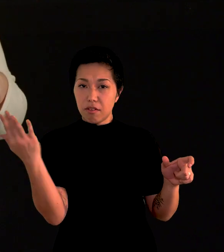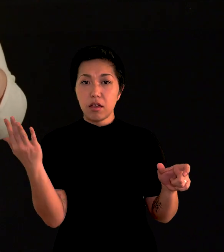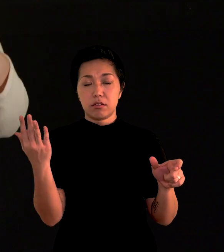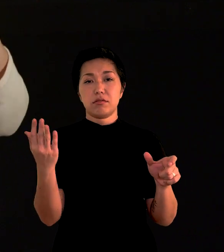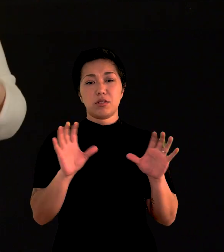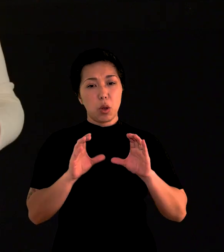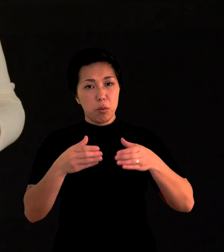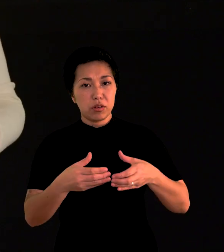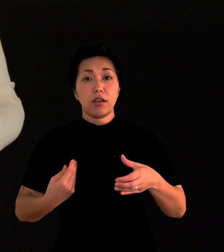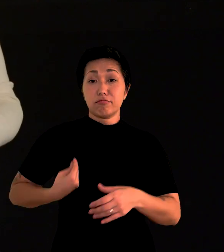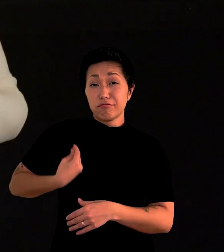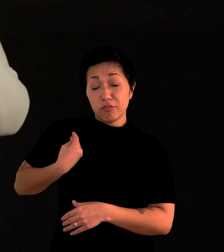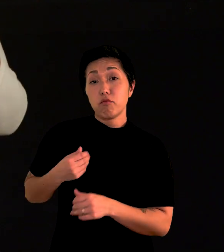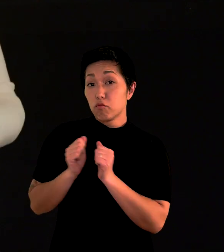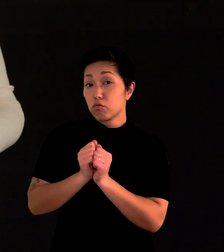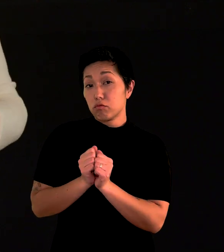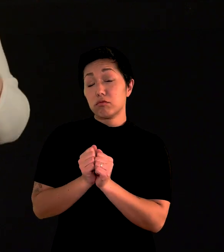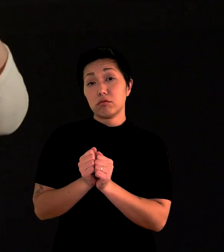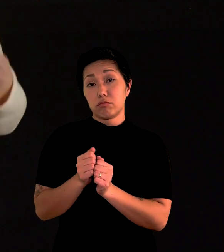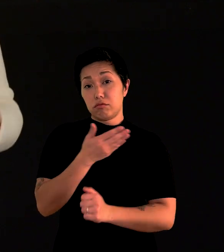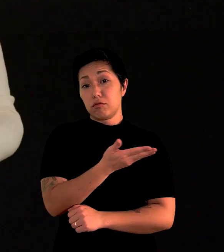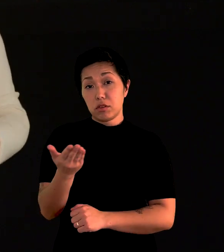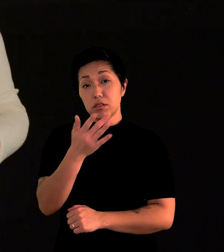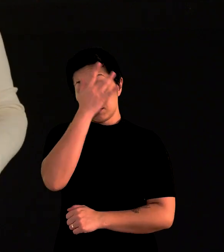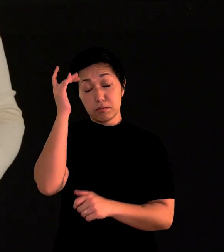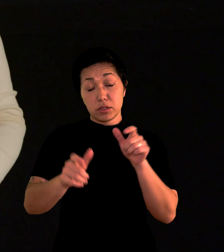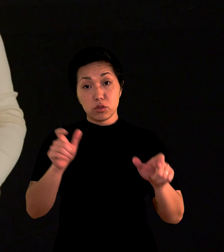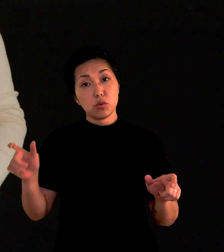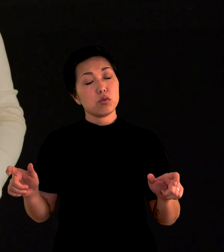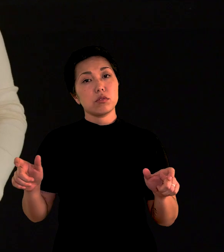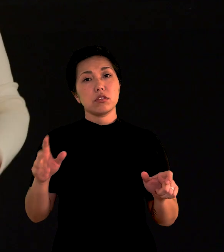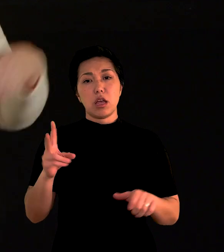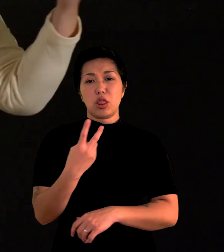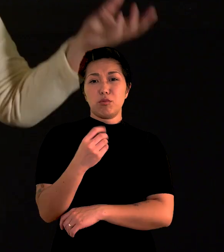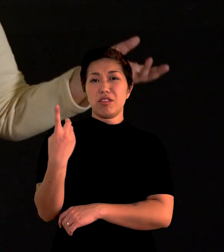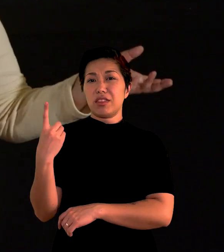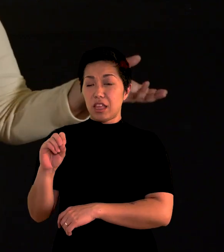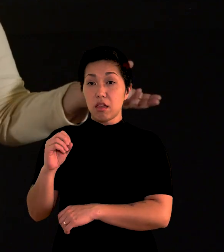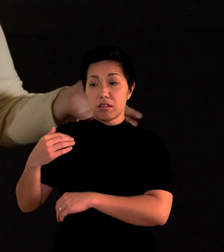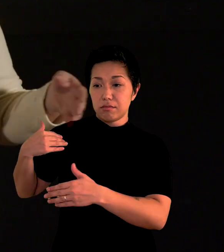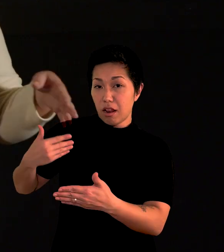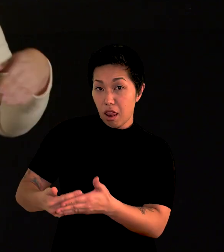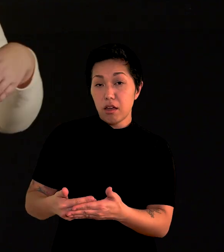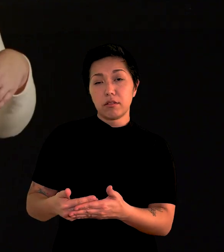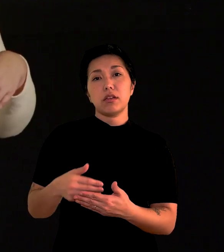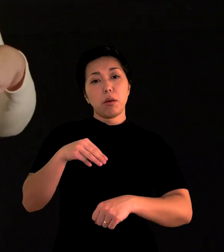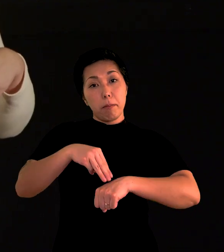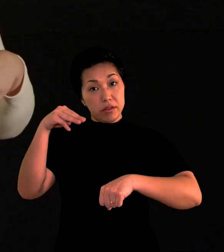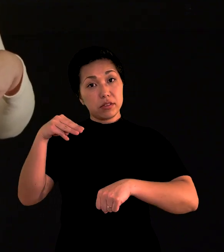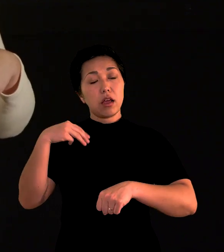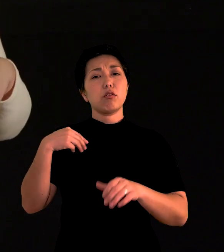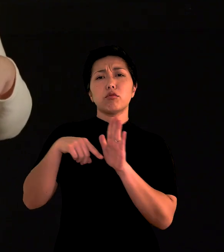eu conheci muitas pessoas dessas comunidades, convivo com elas, né? Desde 2010, então. Então,